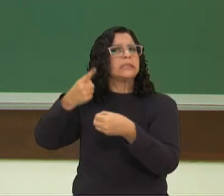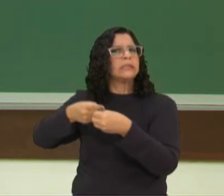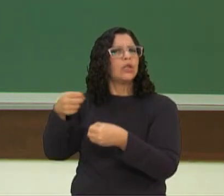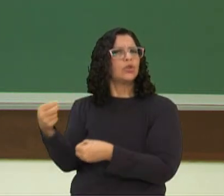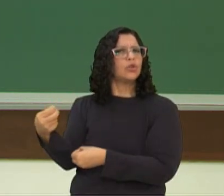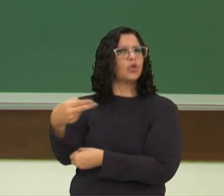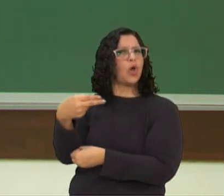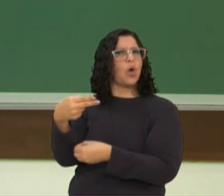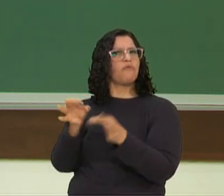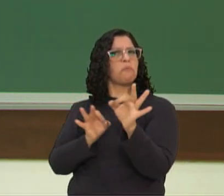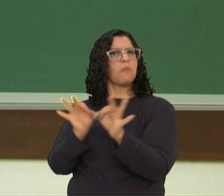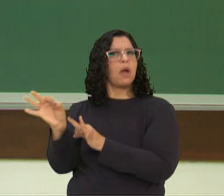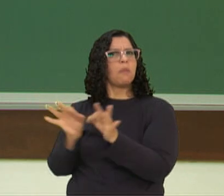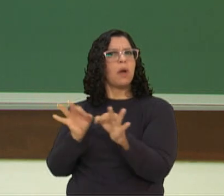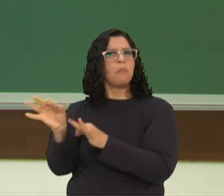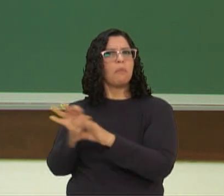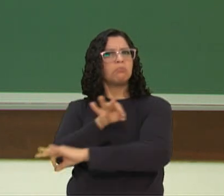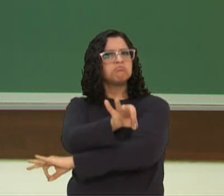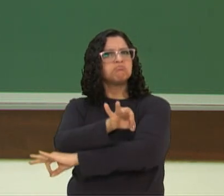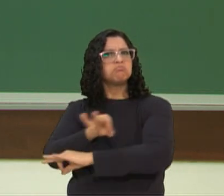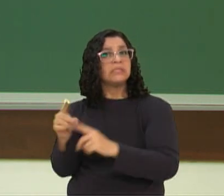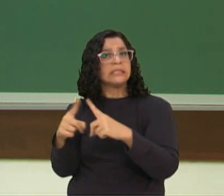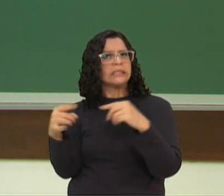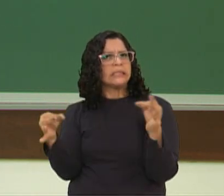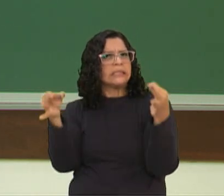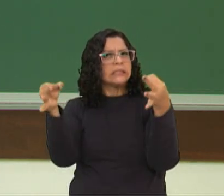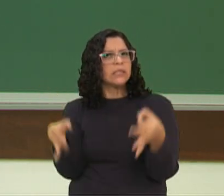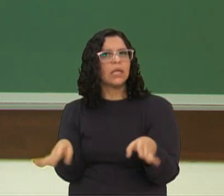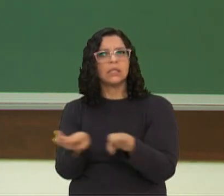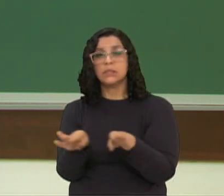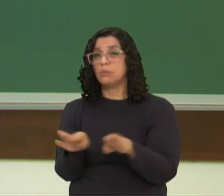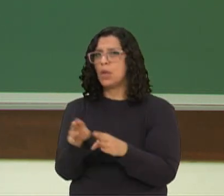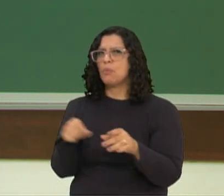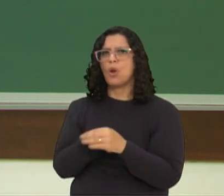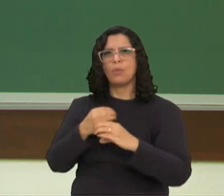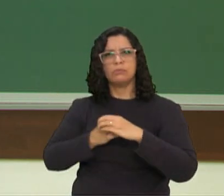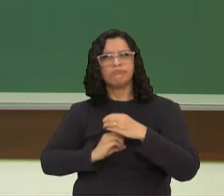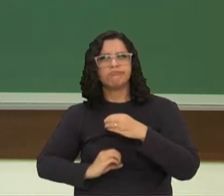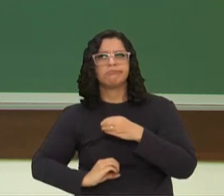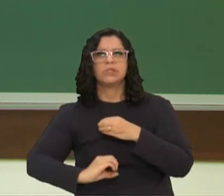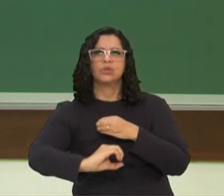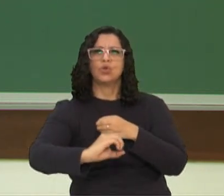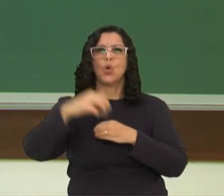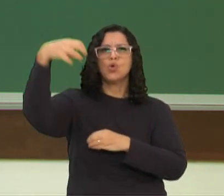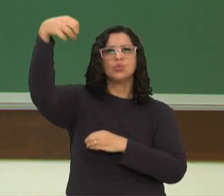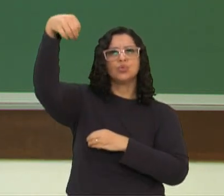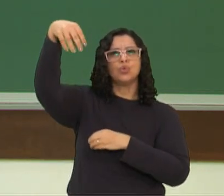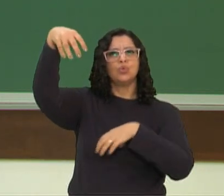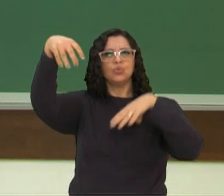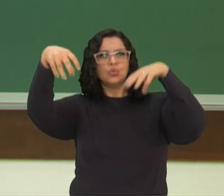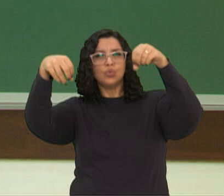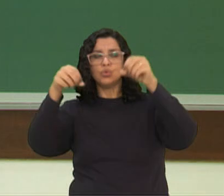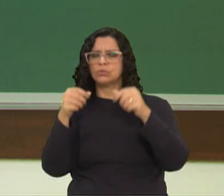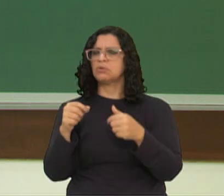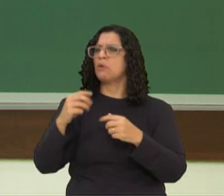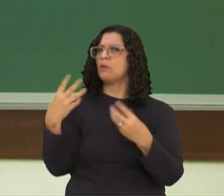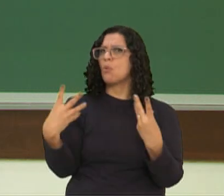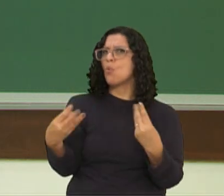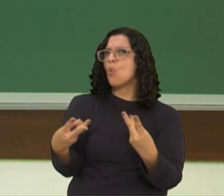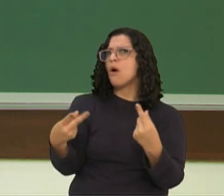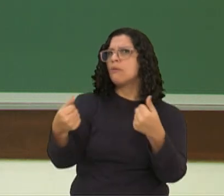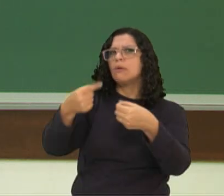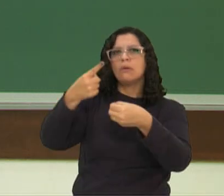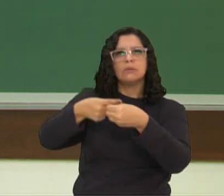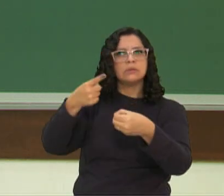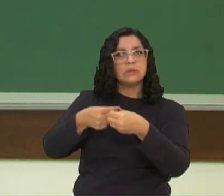moderna, planejada, cientificamente, com sistema de esgoto, sistema de iluminação. Ele modernizou grande parte